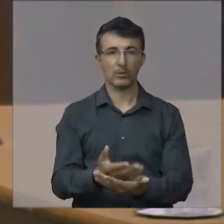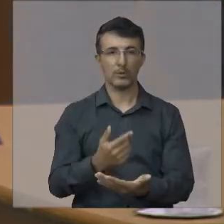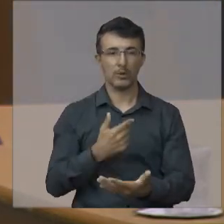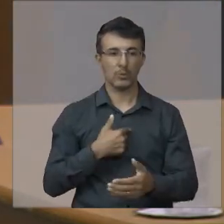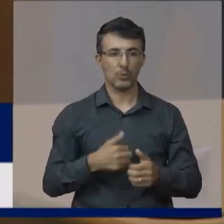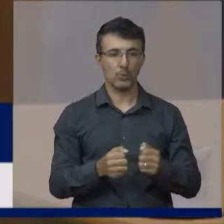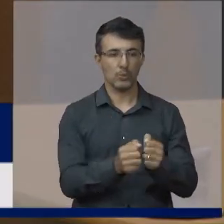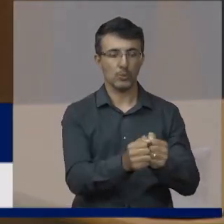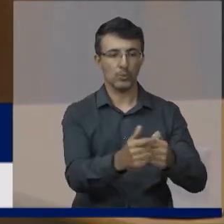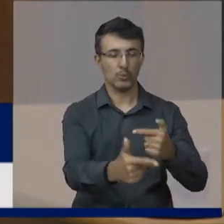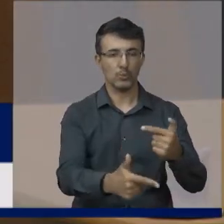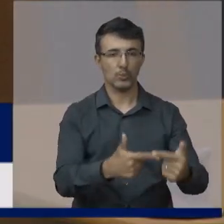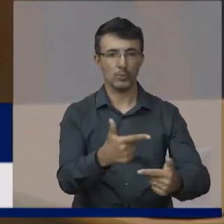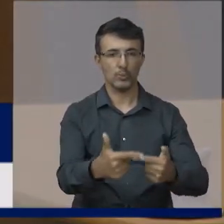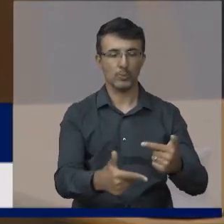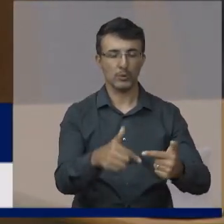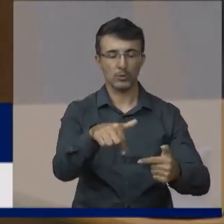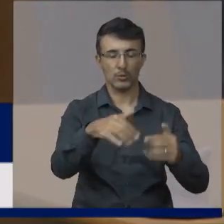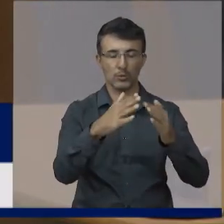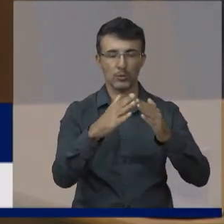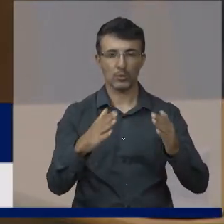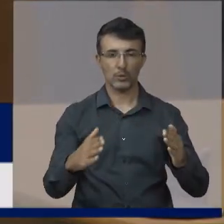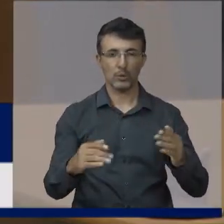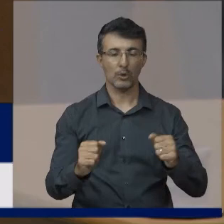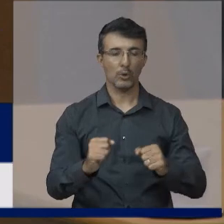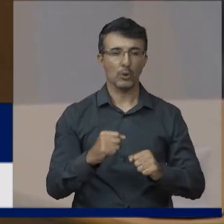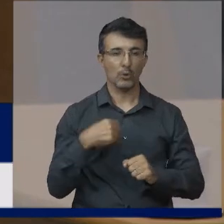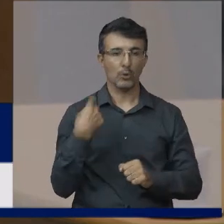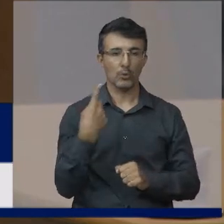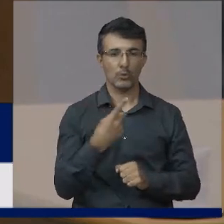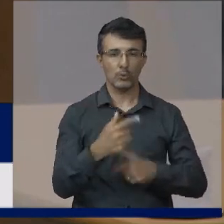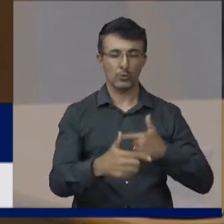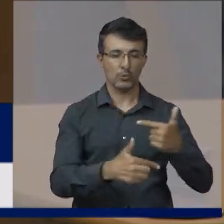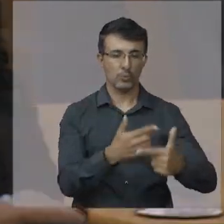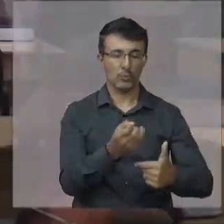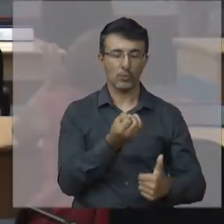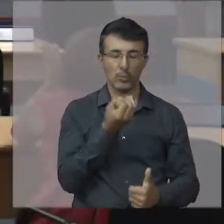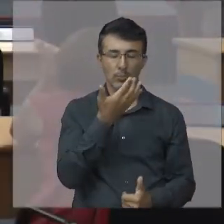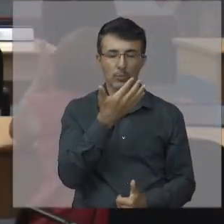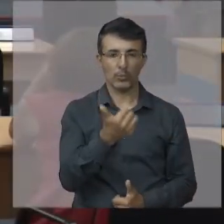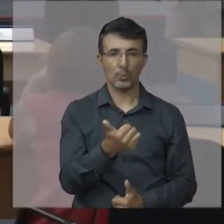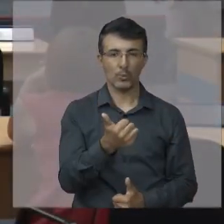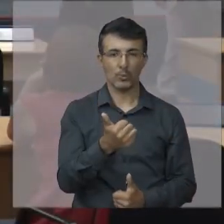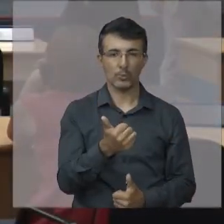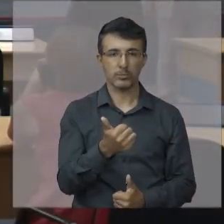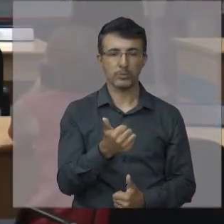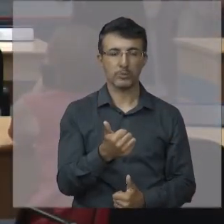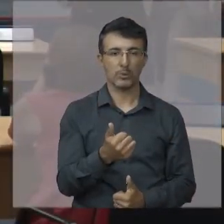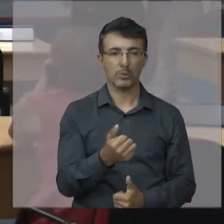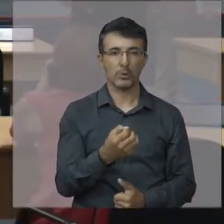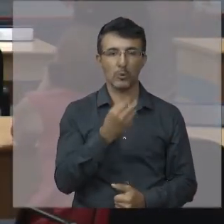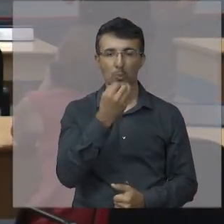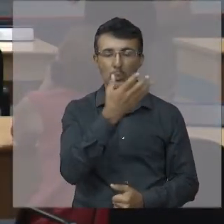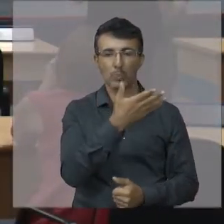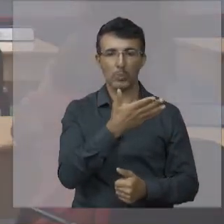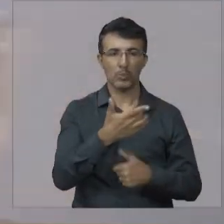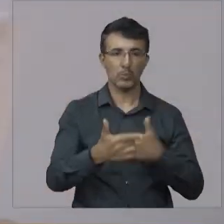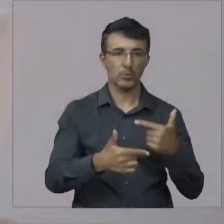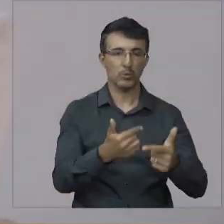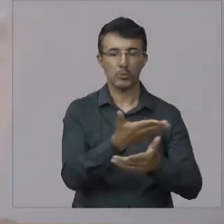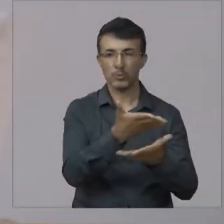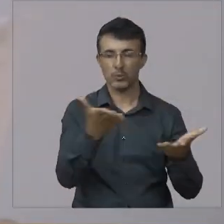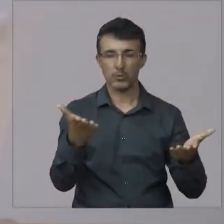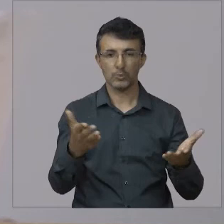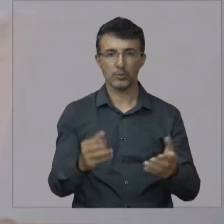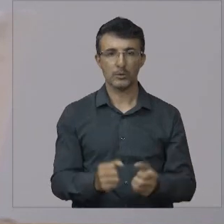dessa casa, e temos certeza que vamos fazer um bom trabalho. Muito obrigado a todos. Sucesso, Marcelo Garcia. Bem rápido agora, informo